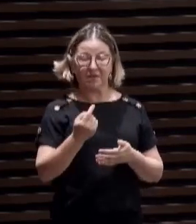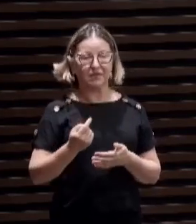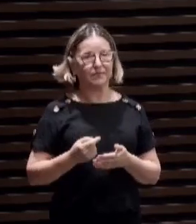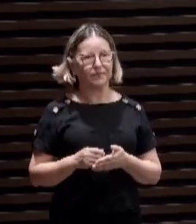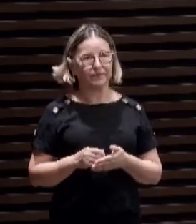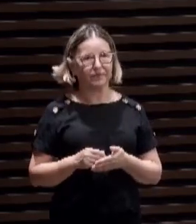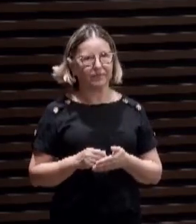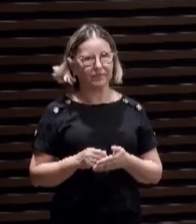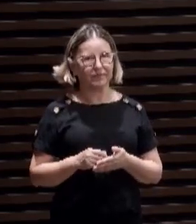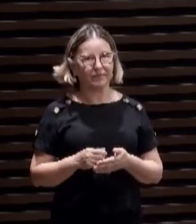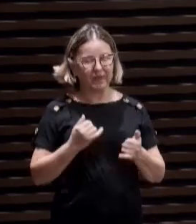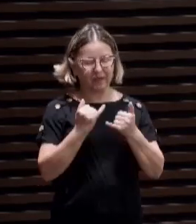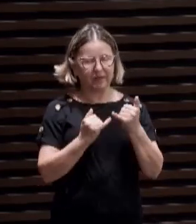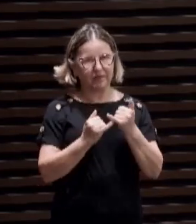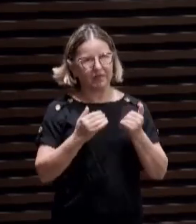a melhor